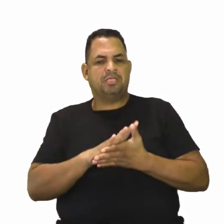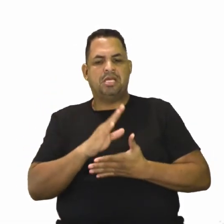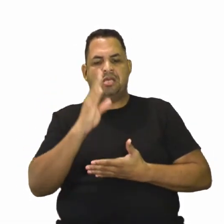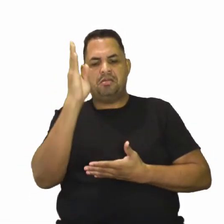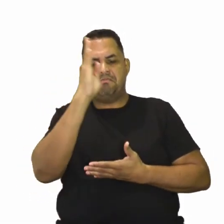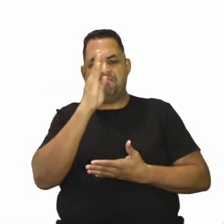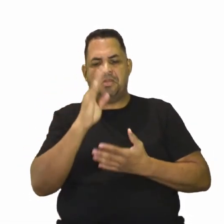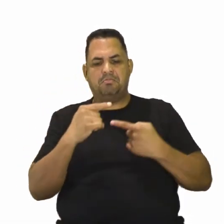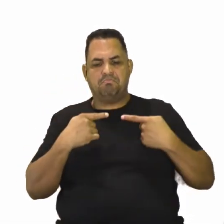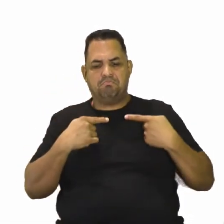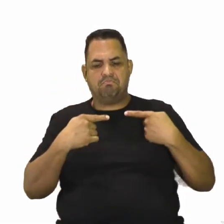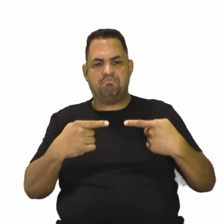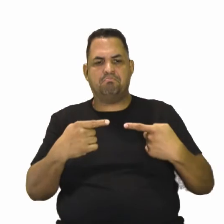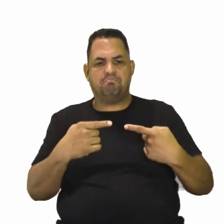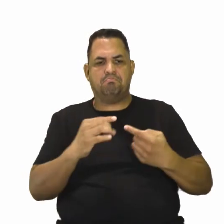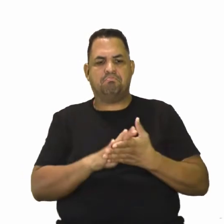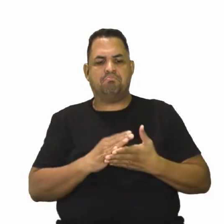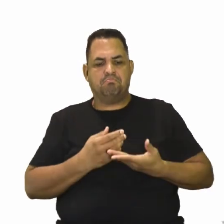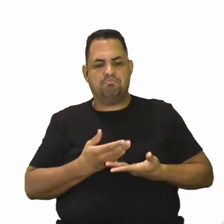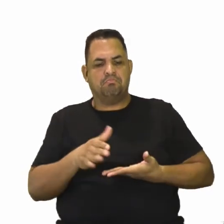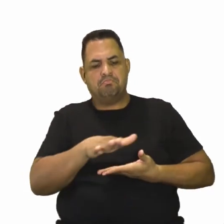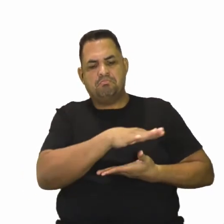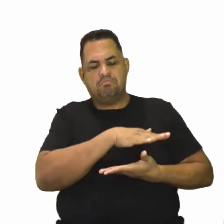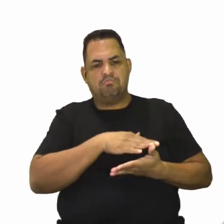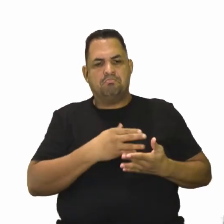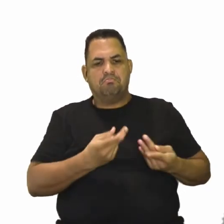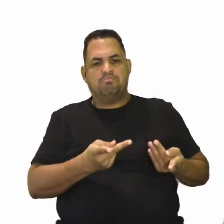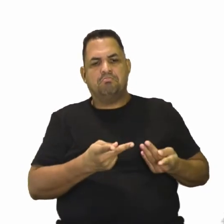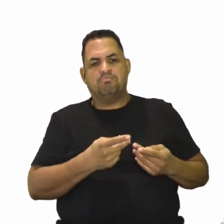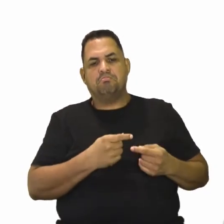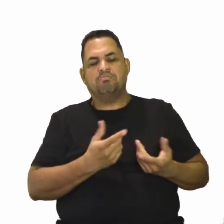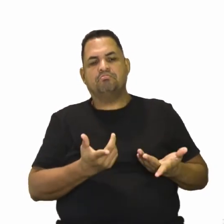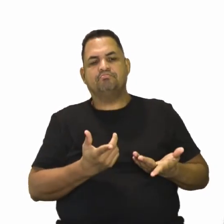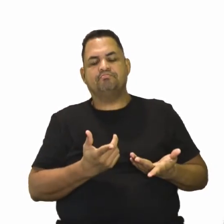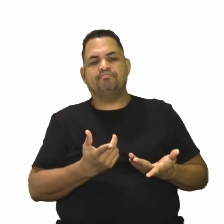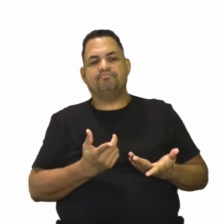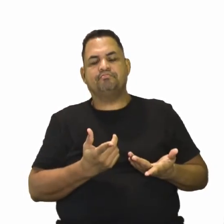querer disputar esse mercado com a China. A China hoje,